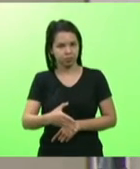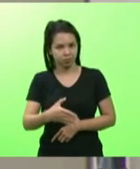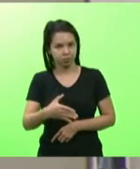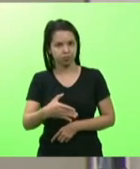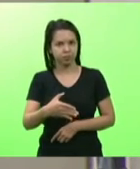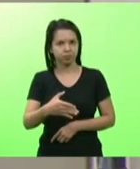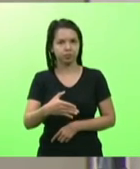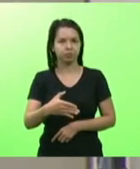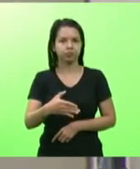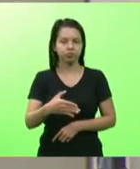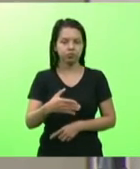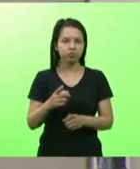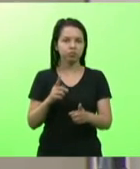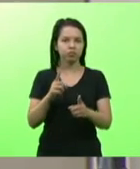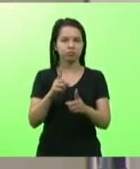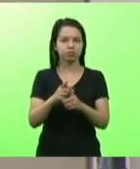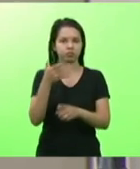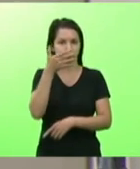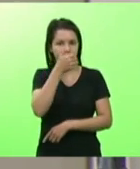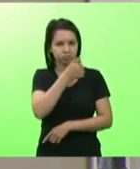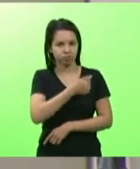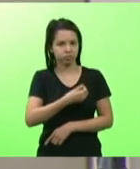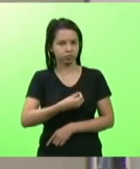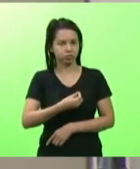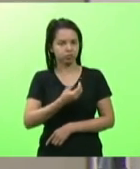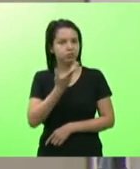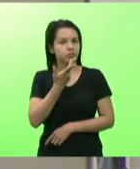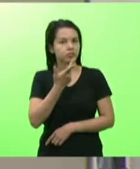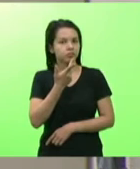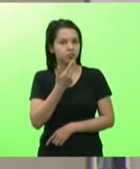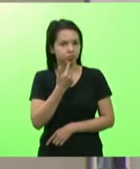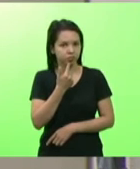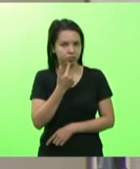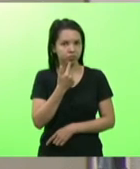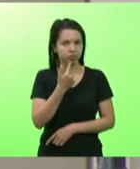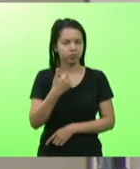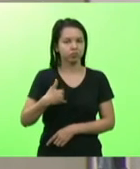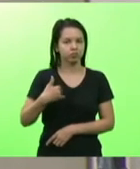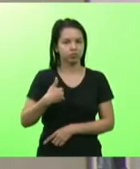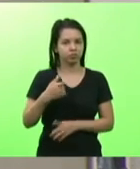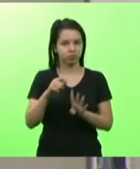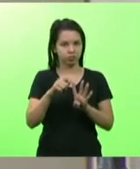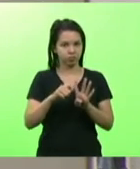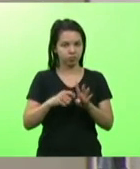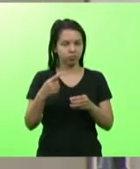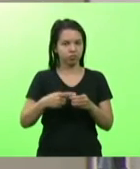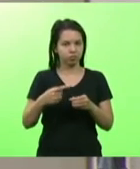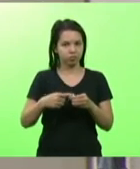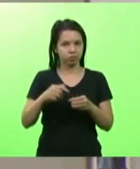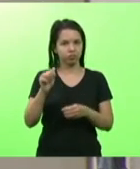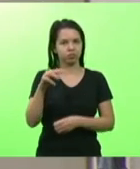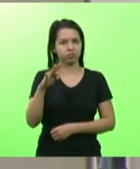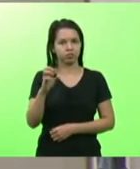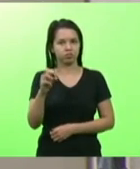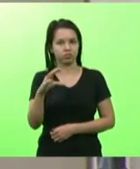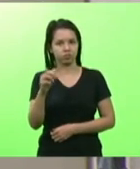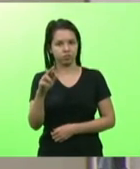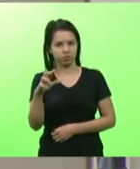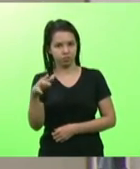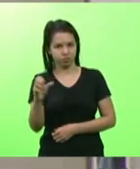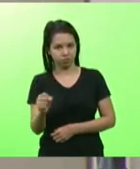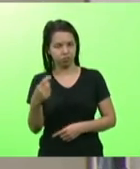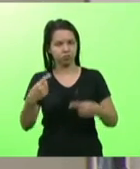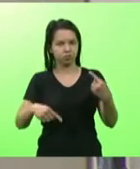que resultou no salvamento de uma criança de quatro meses no município de Antônio Carlos em discussão não havendo Quem Queira